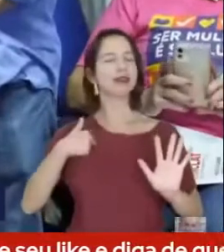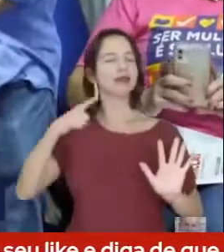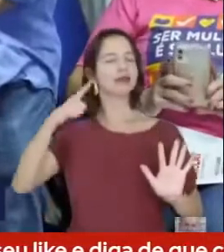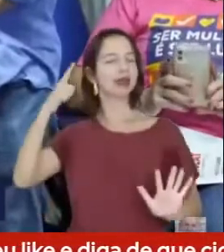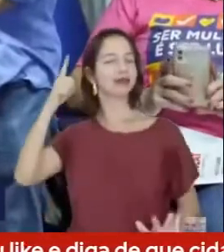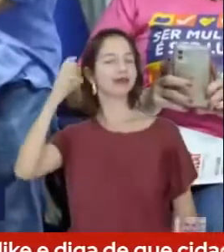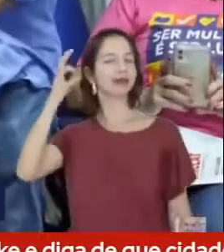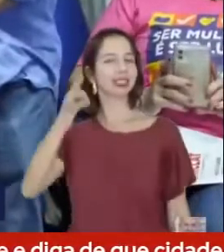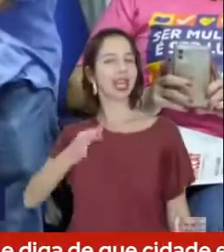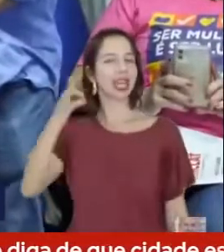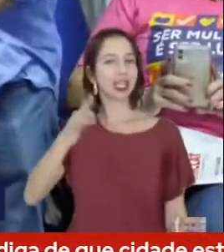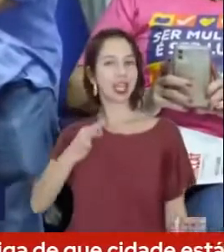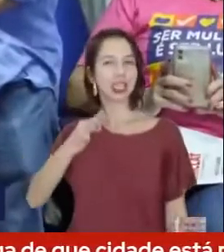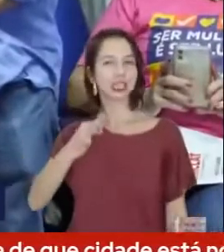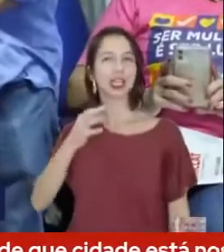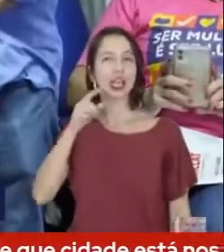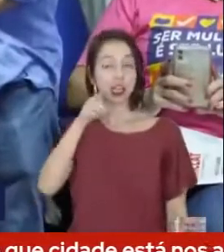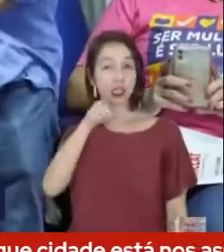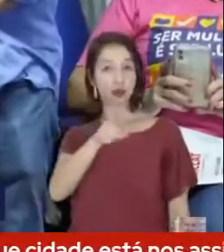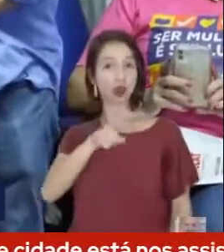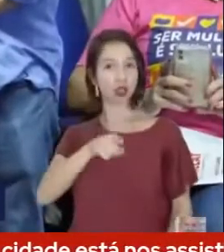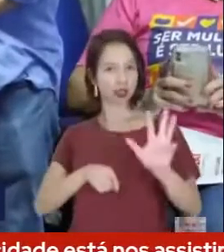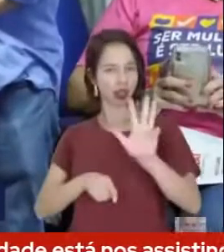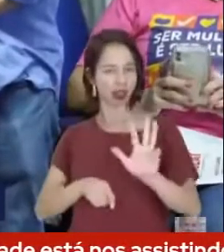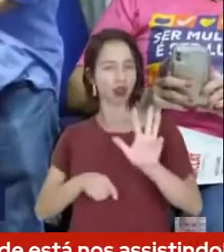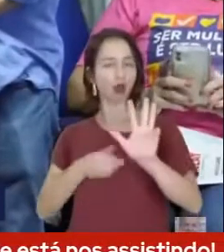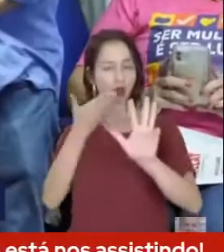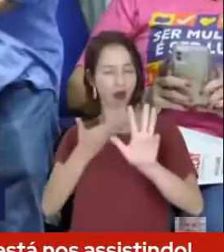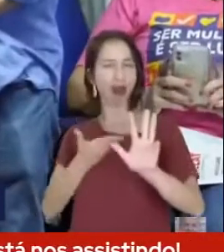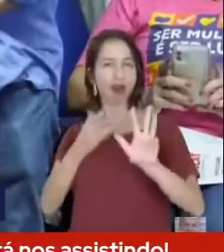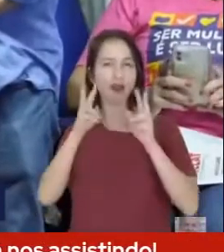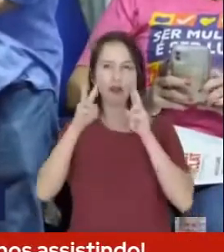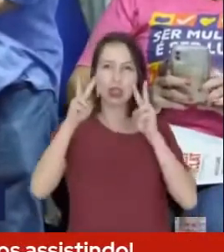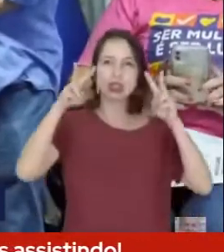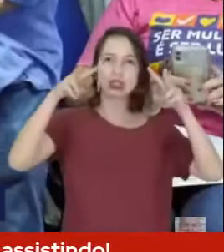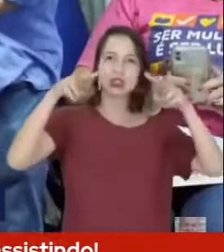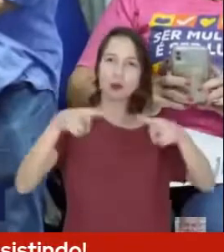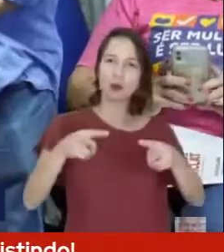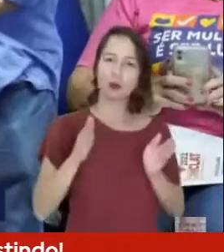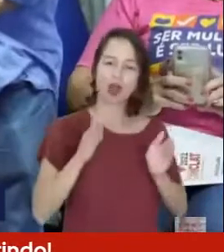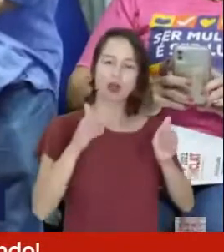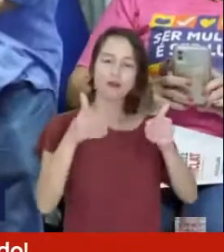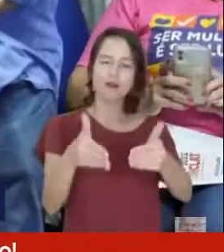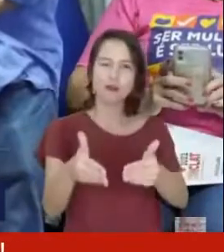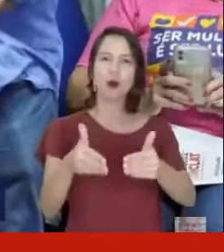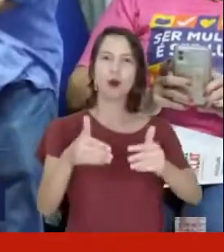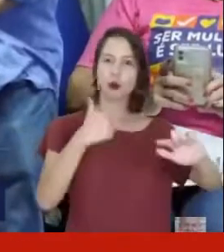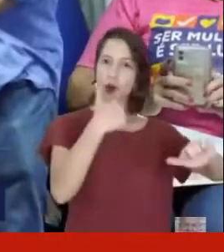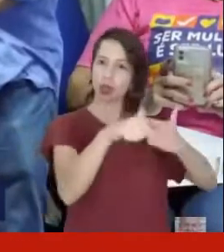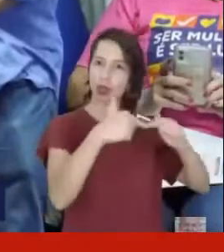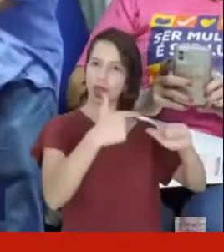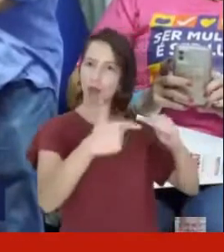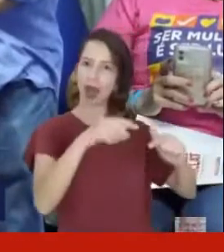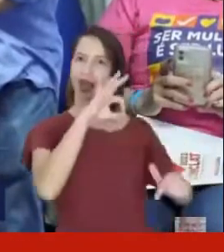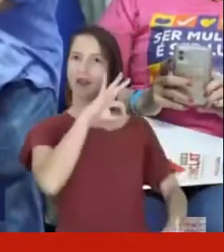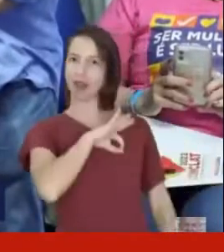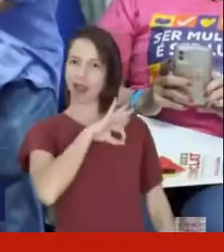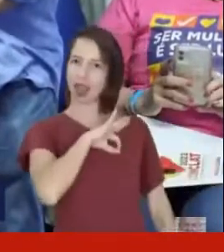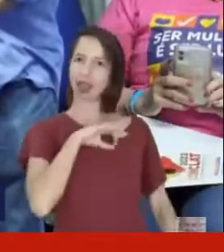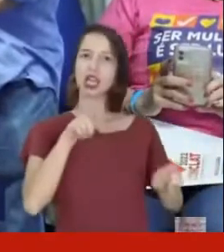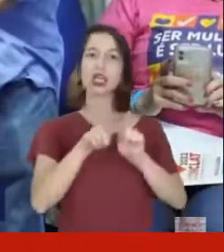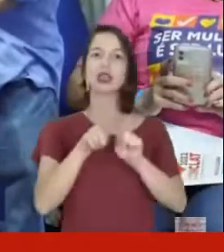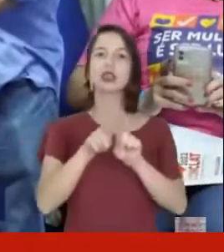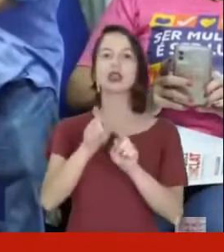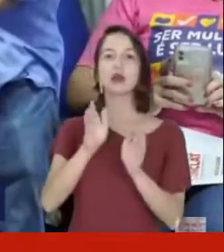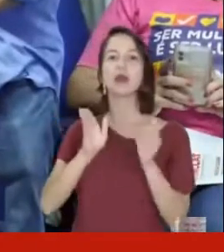em rendas, na questão das mulheres e na questão dos jovens do nosso país,